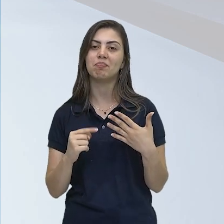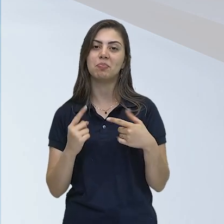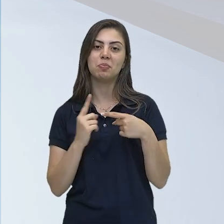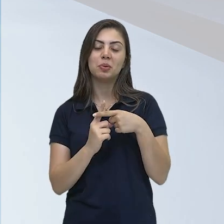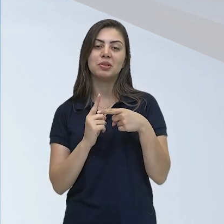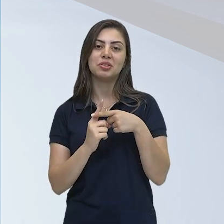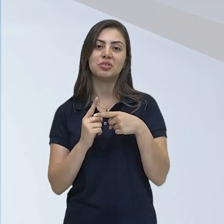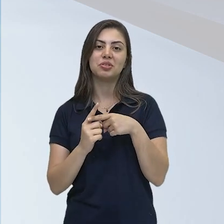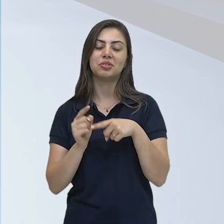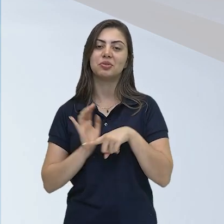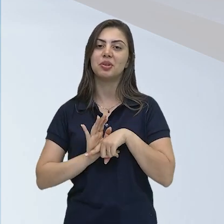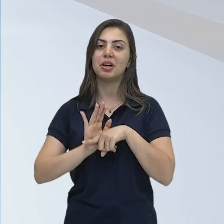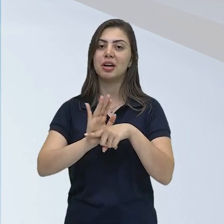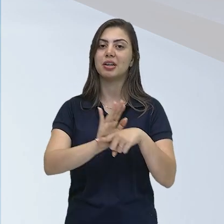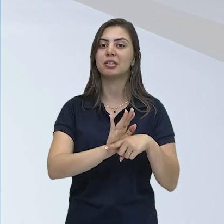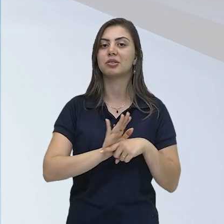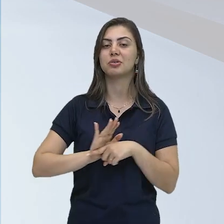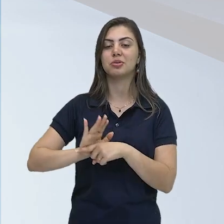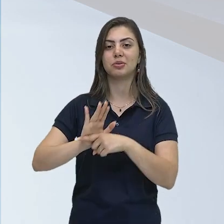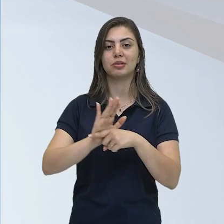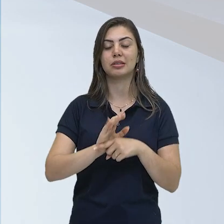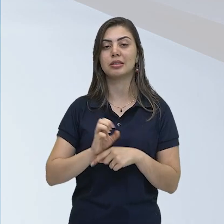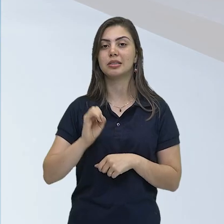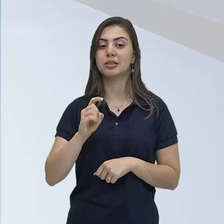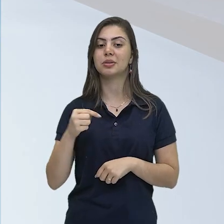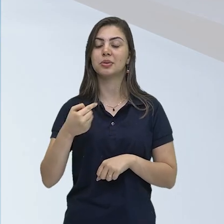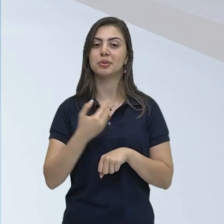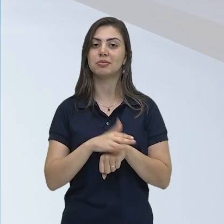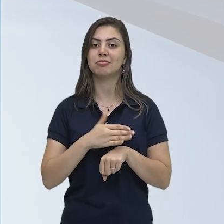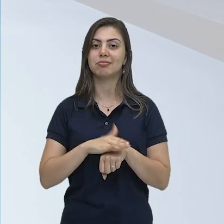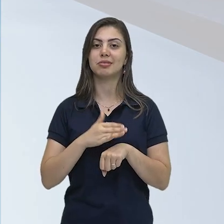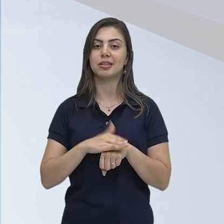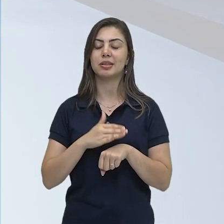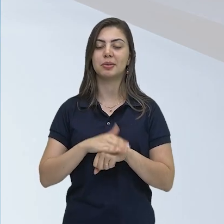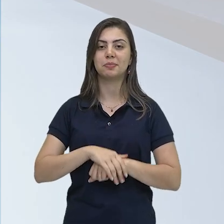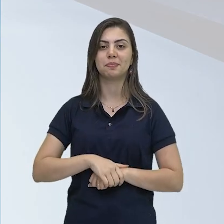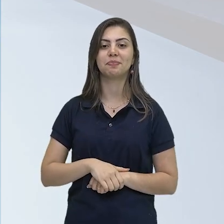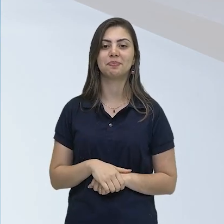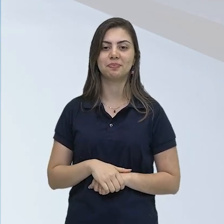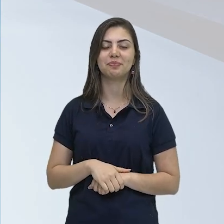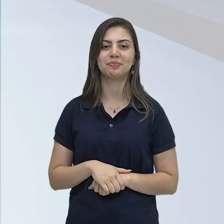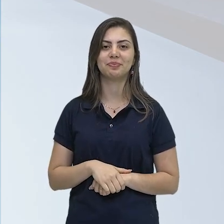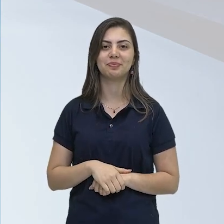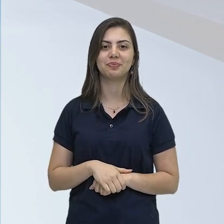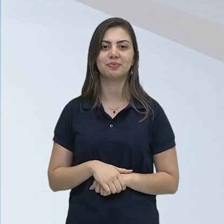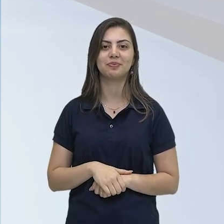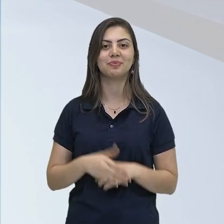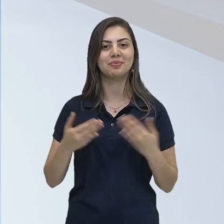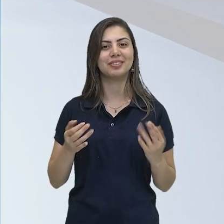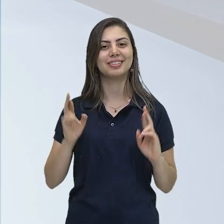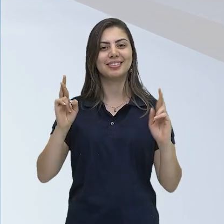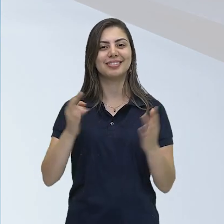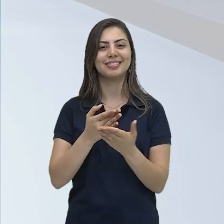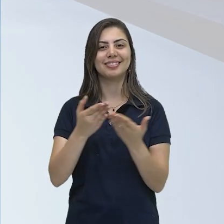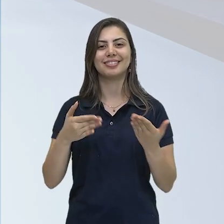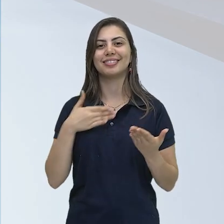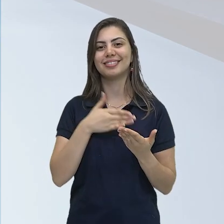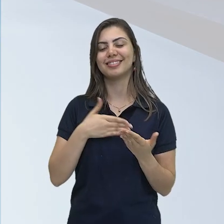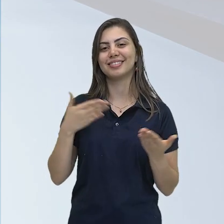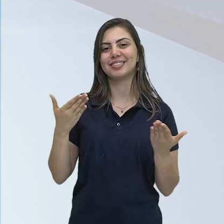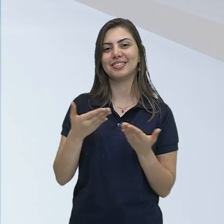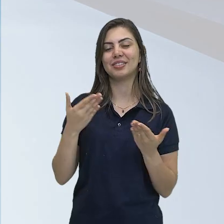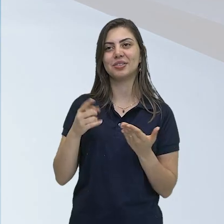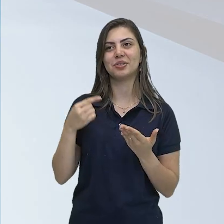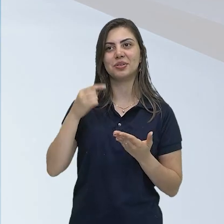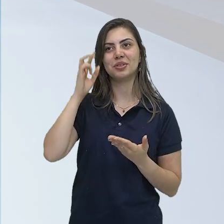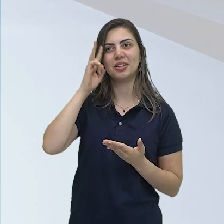benefícios, né, que as pessoas adquirem ao praticarem uma luta. Certo? Espero que vocês tenham gostado